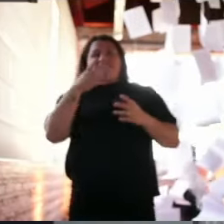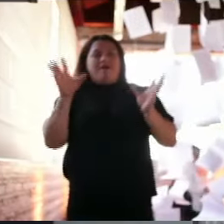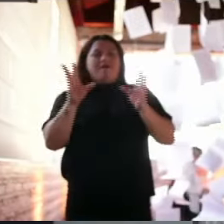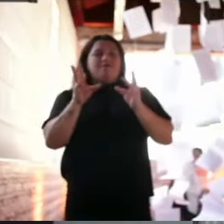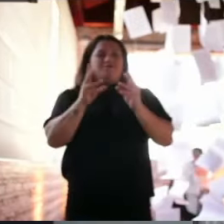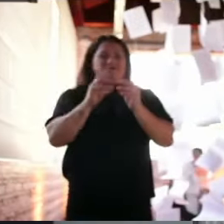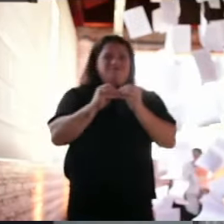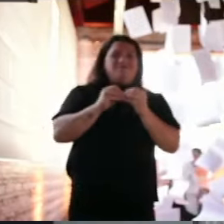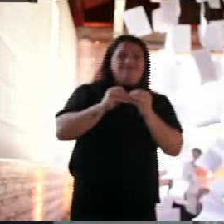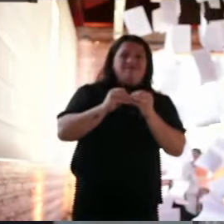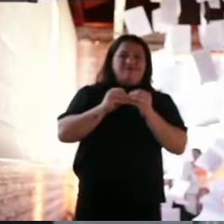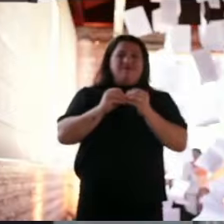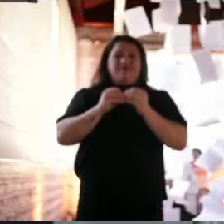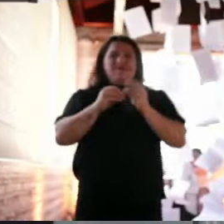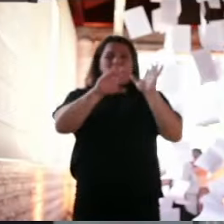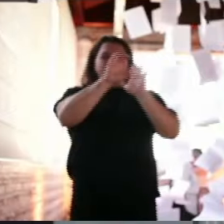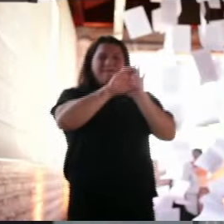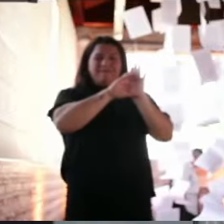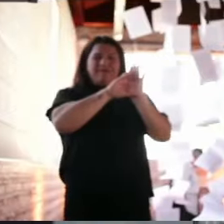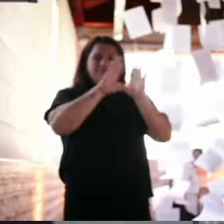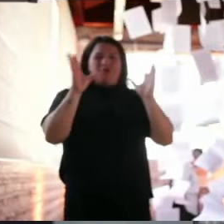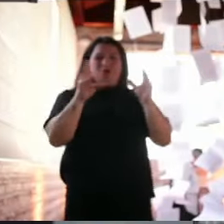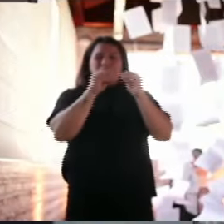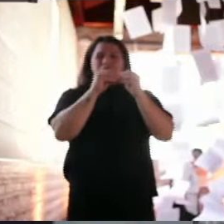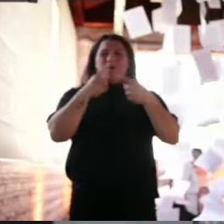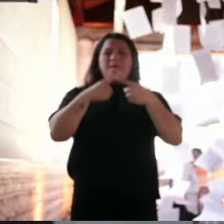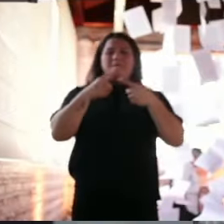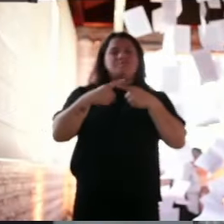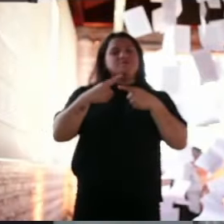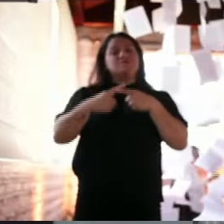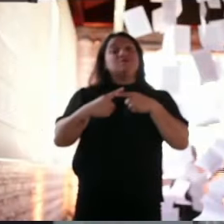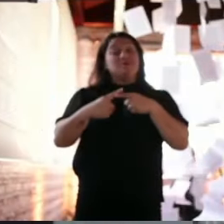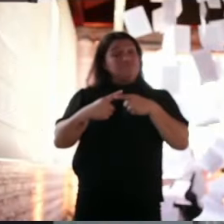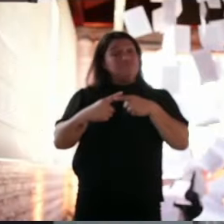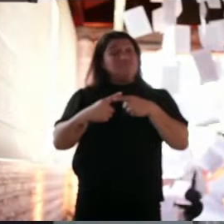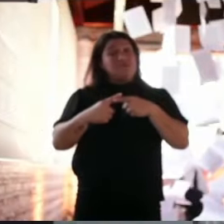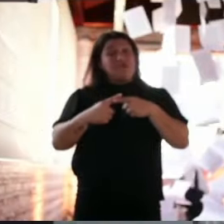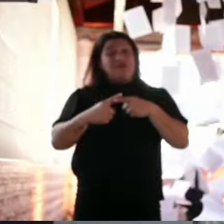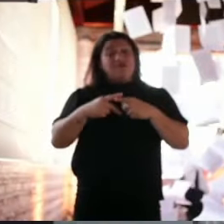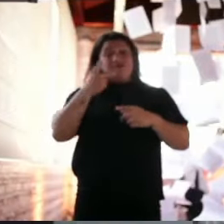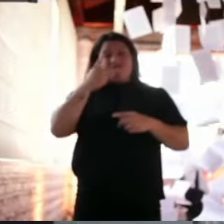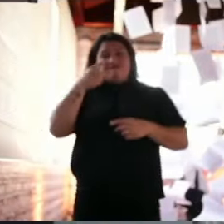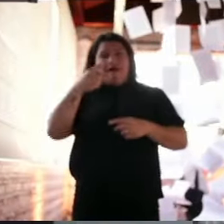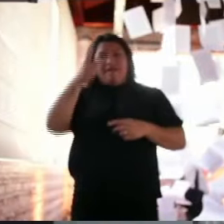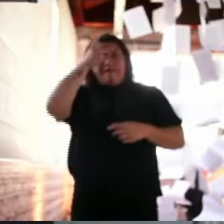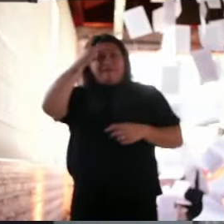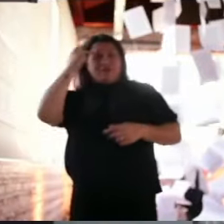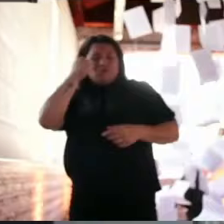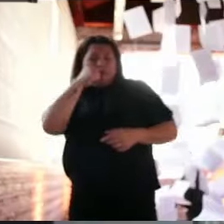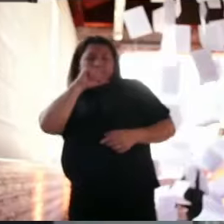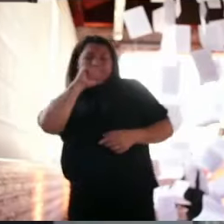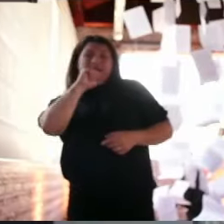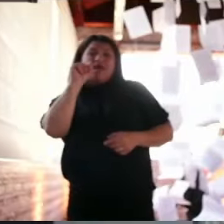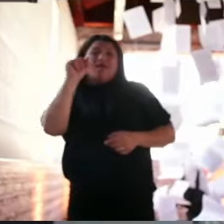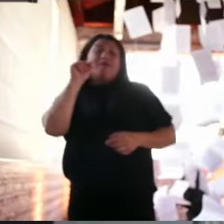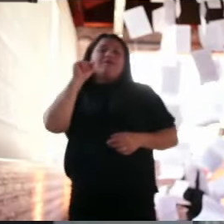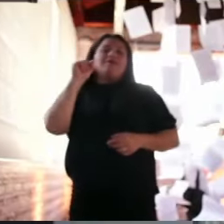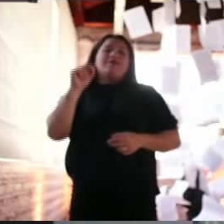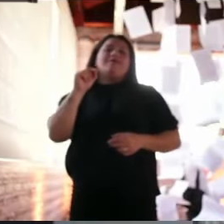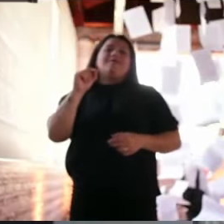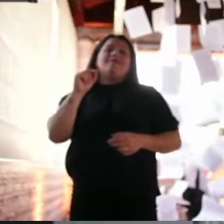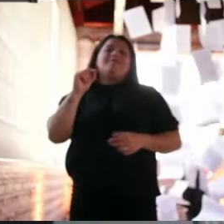eu esteja cortando mil capítulos aqui é que o que a gente chama de maternidade nada mais é do que uma qualidade